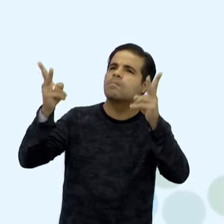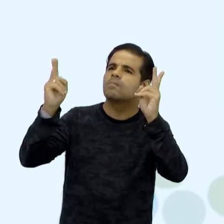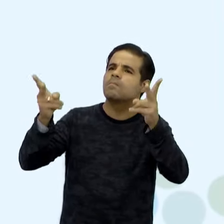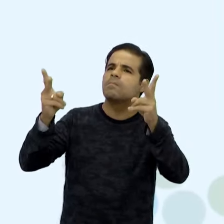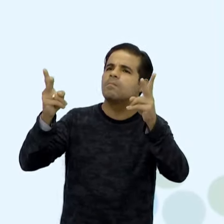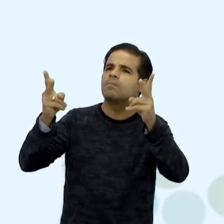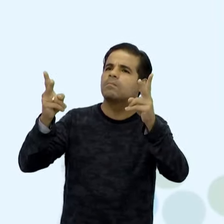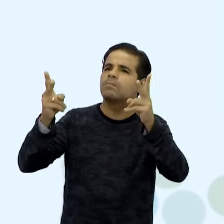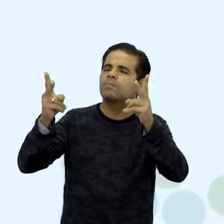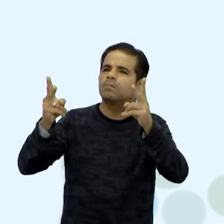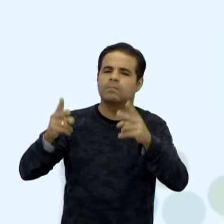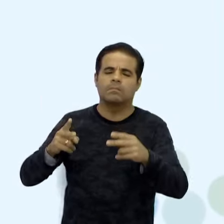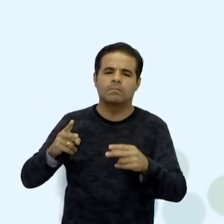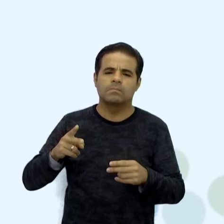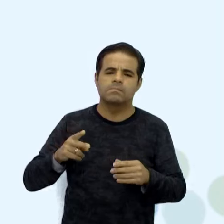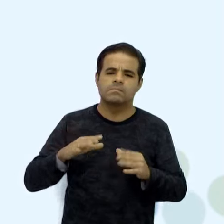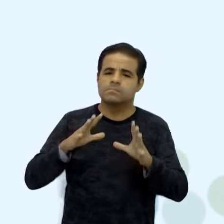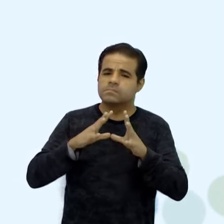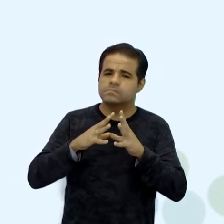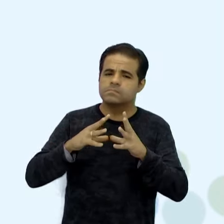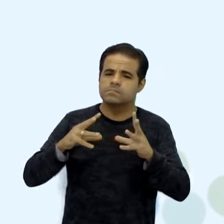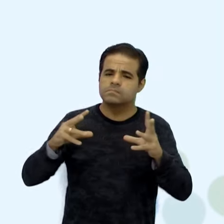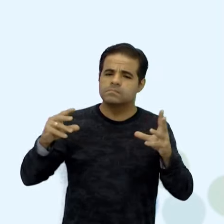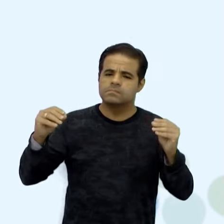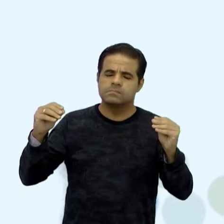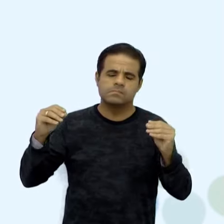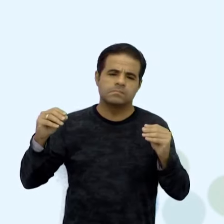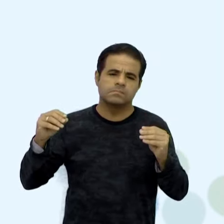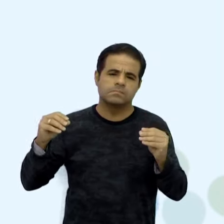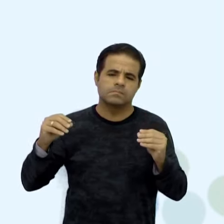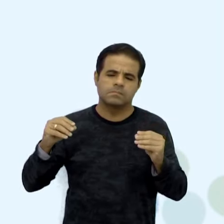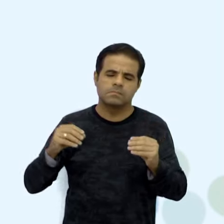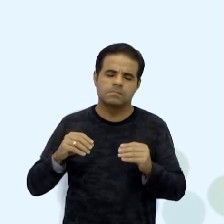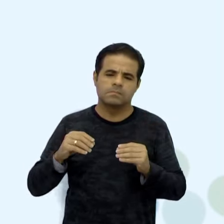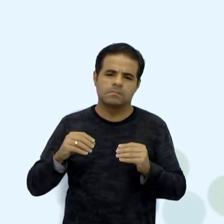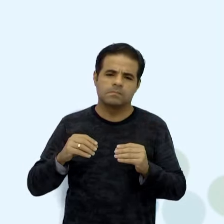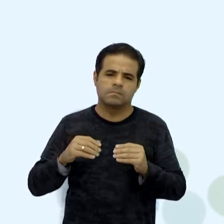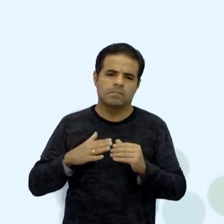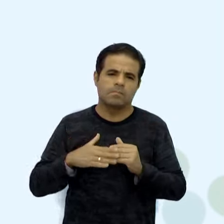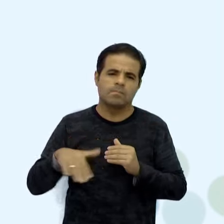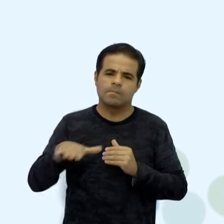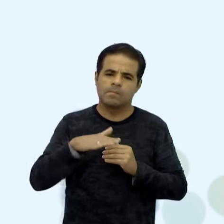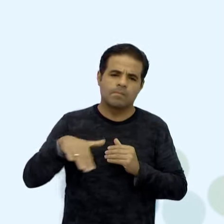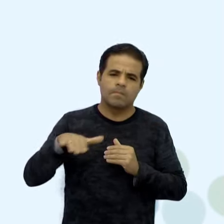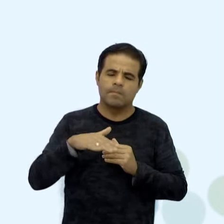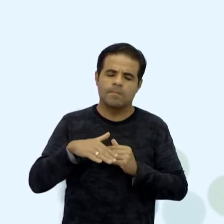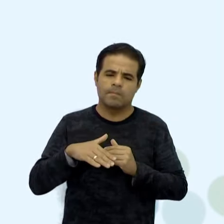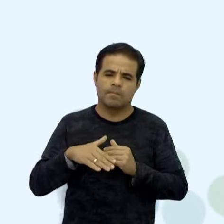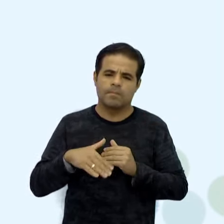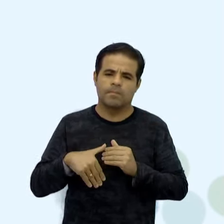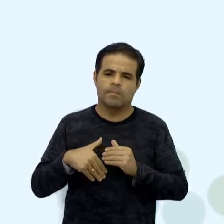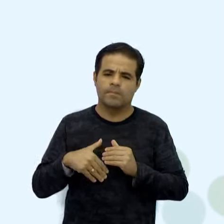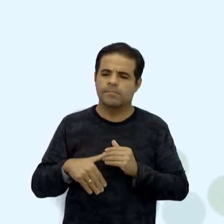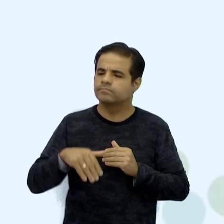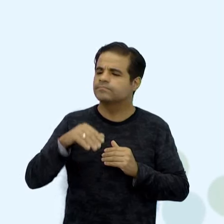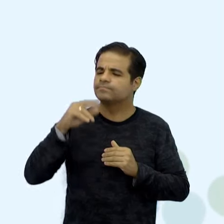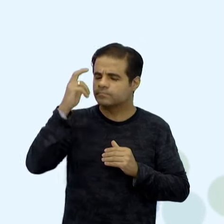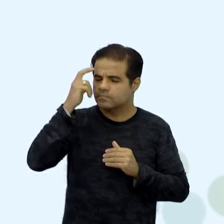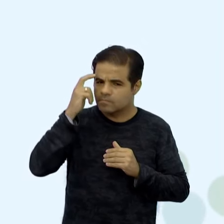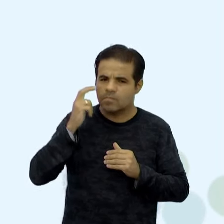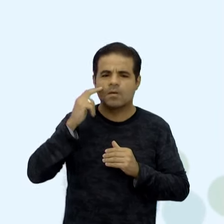permanecem e também sumiram aí no caso aí da parte cultural